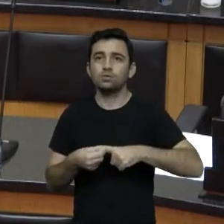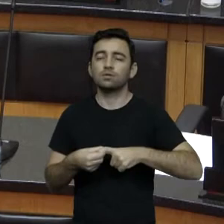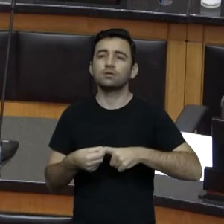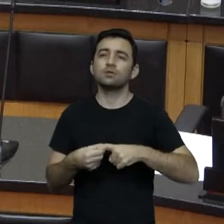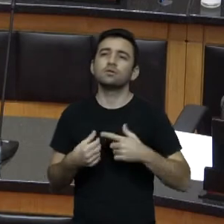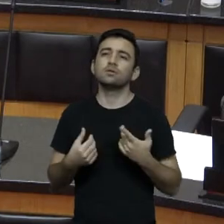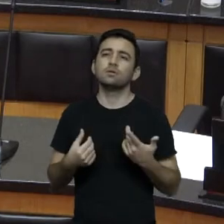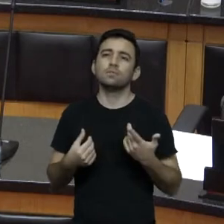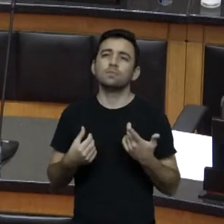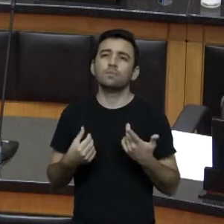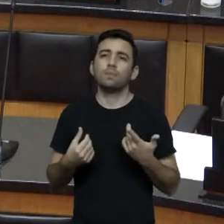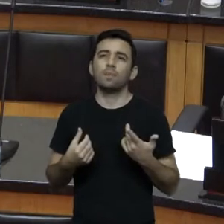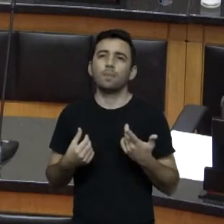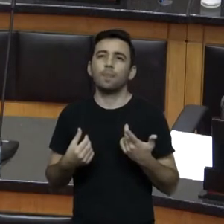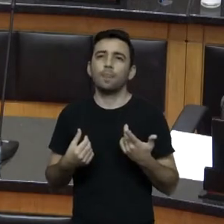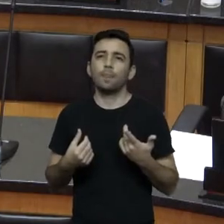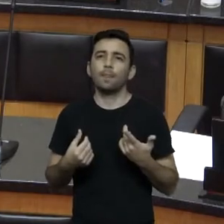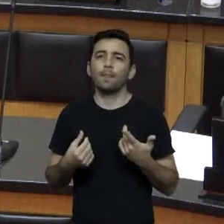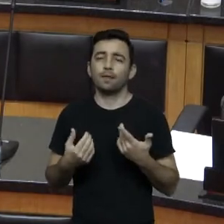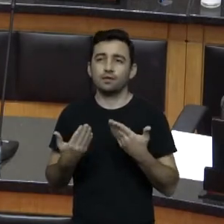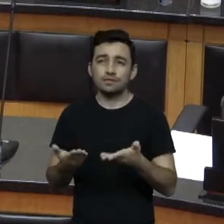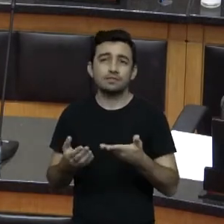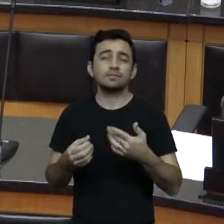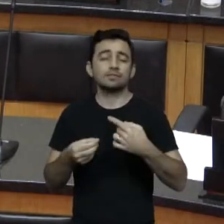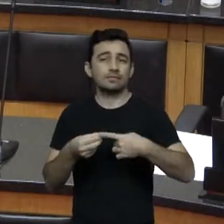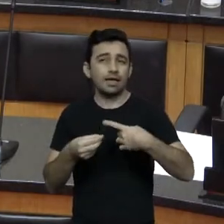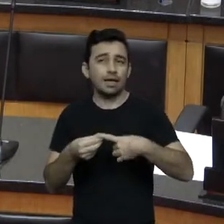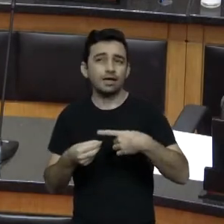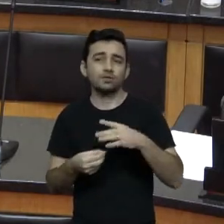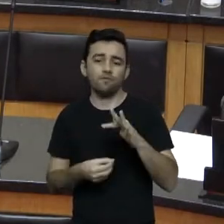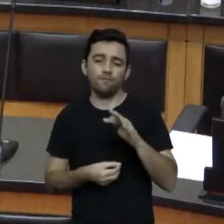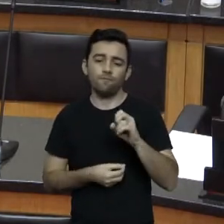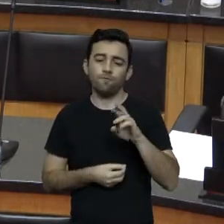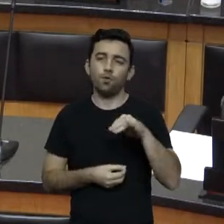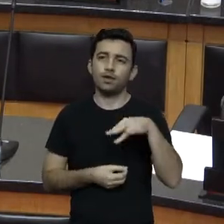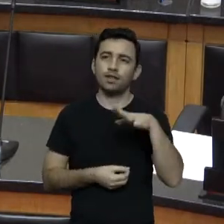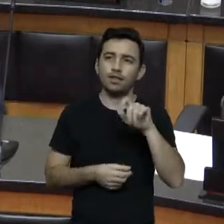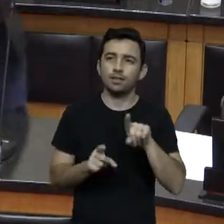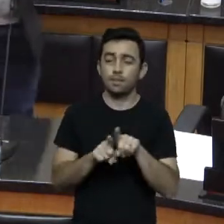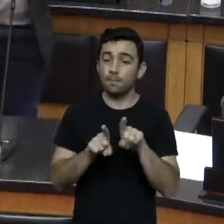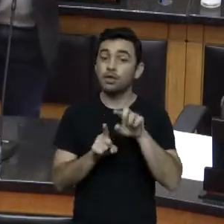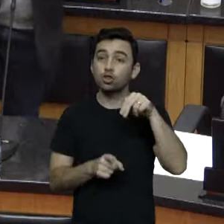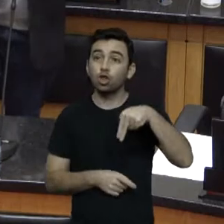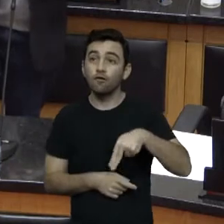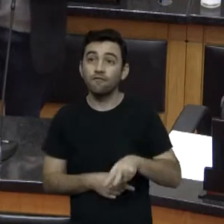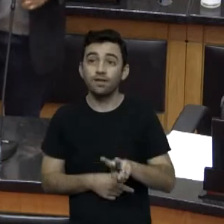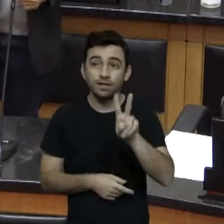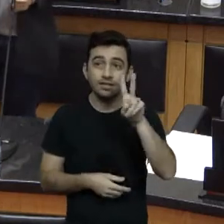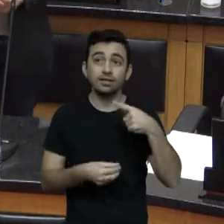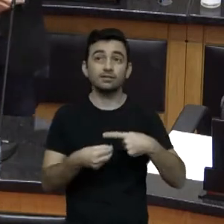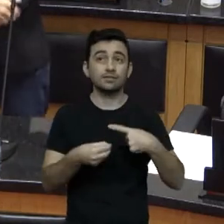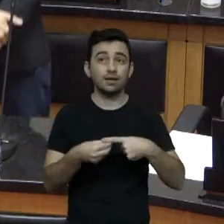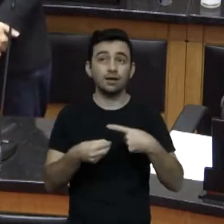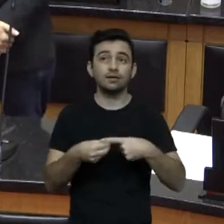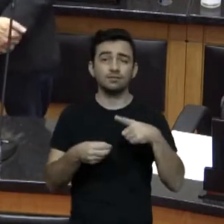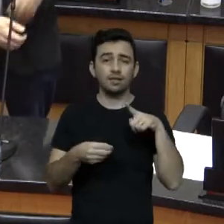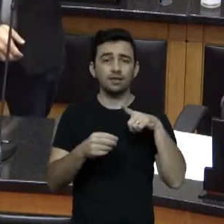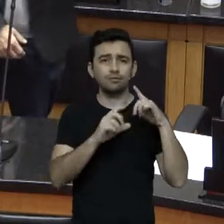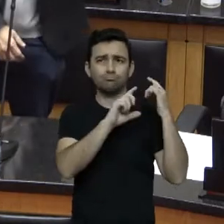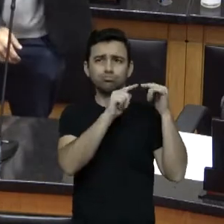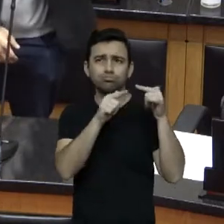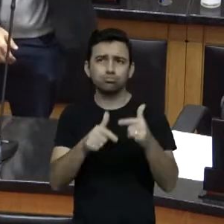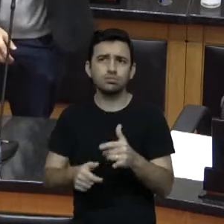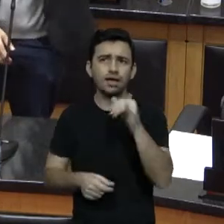Fast lá na cidade de Forquilhinha como a em Nova Veneza também é uma tradição italiana muito